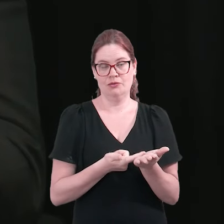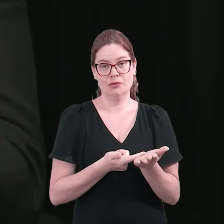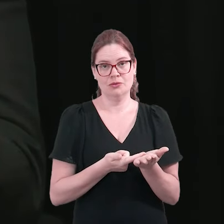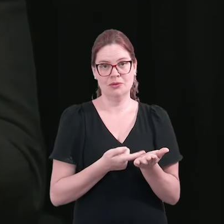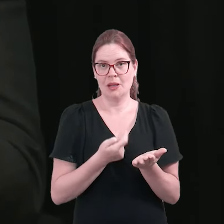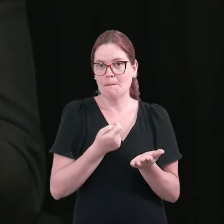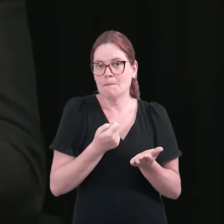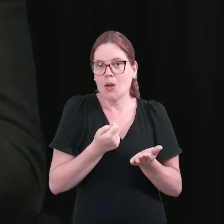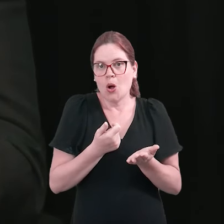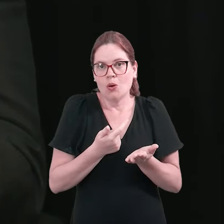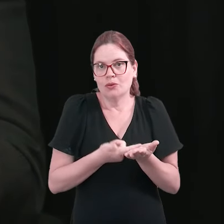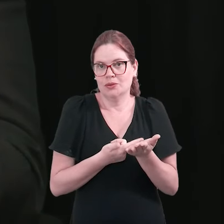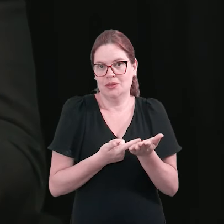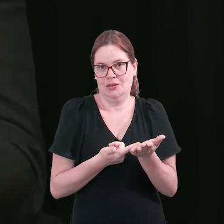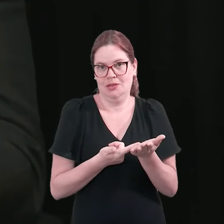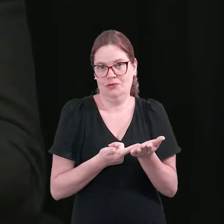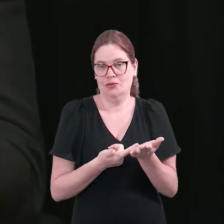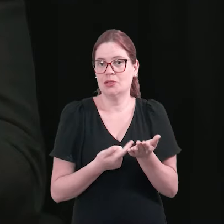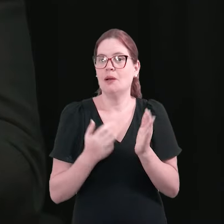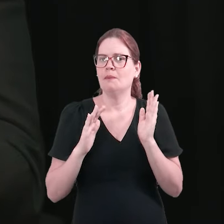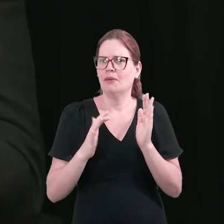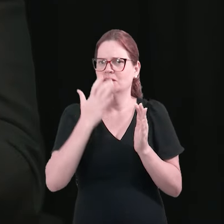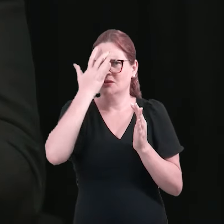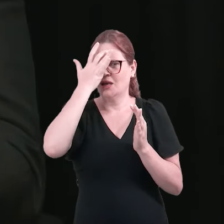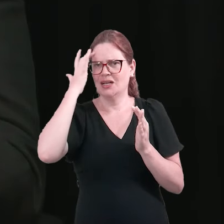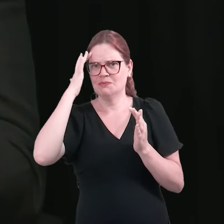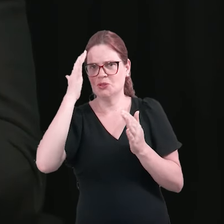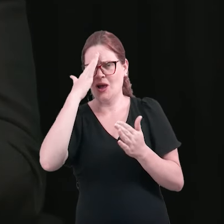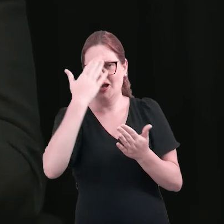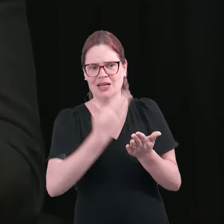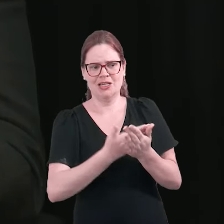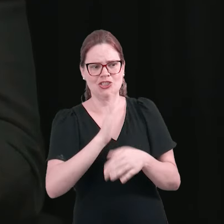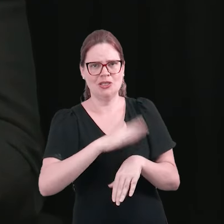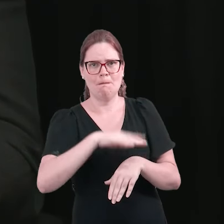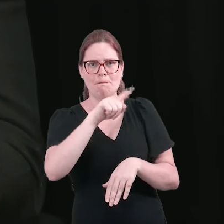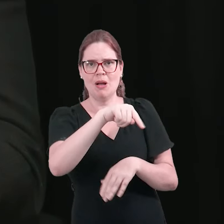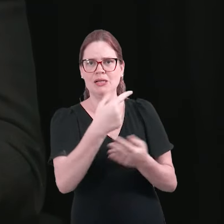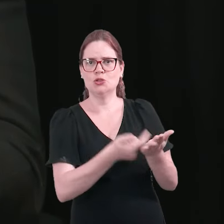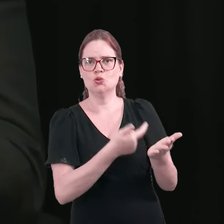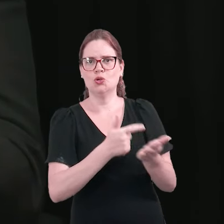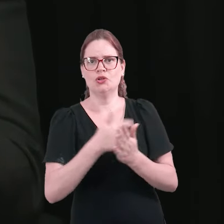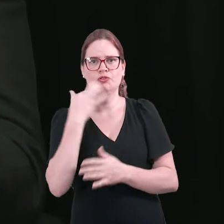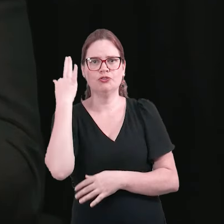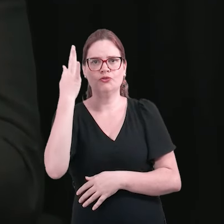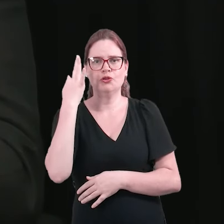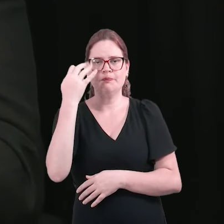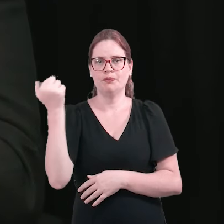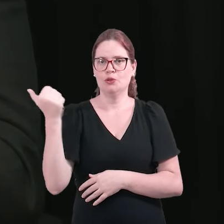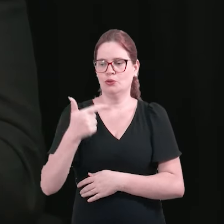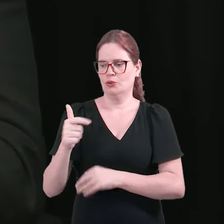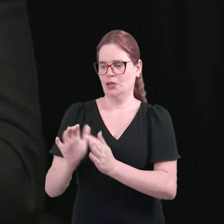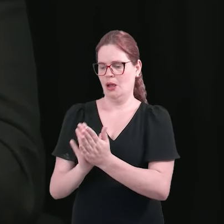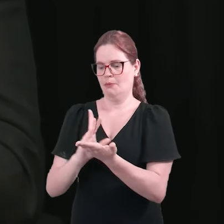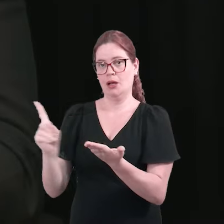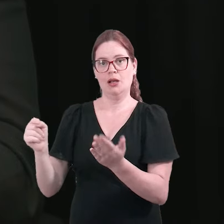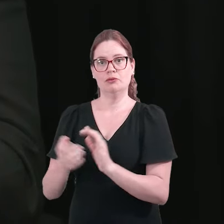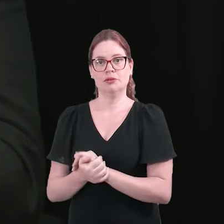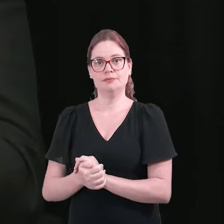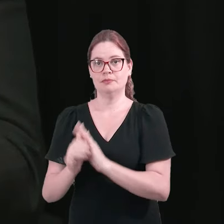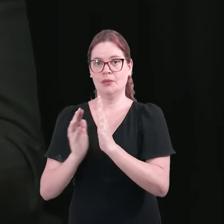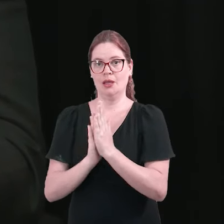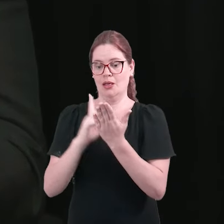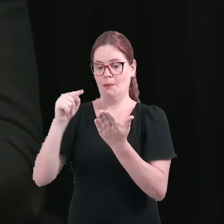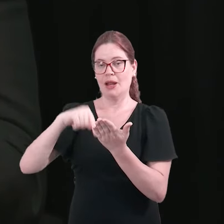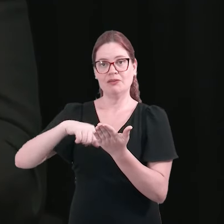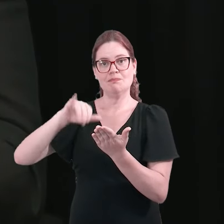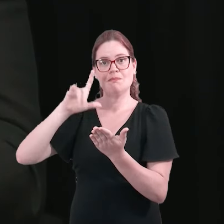pessoas às vezes dão mais crédito a esses escritos do que a palavra, que ela existem mais confirmações científicas sobre ela do que